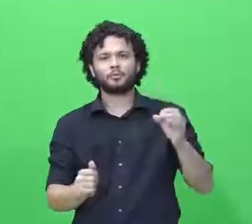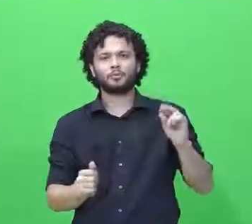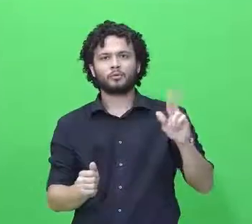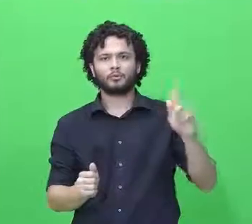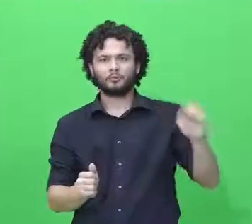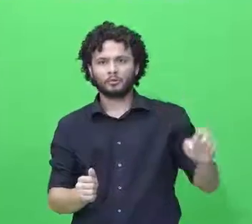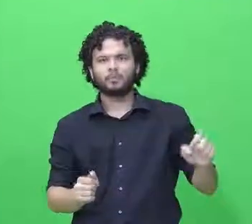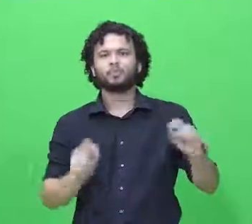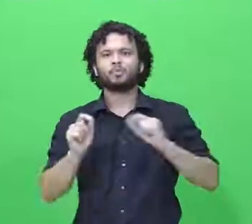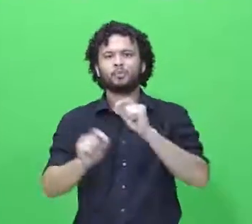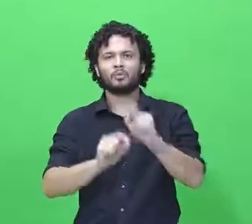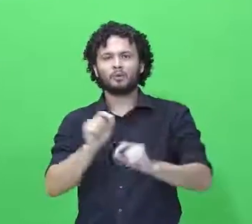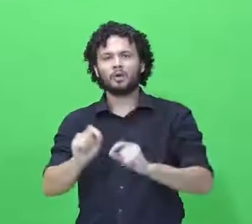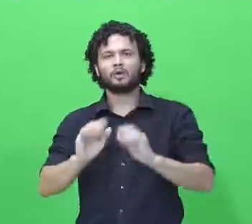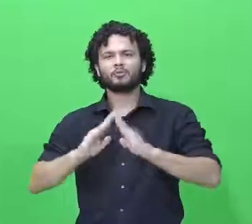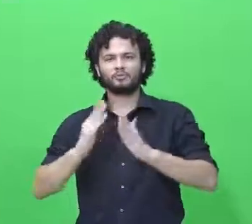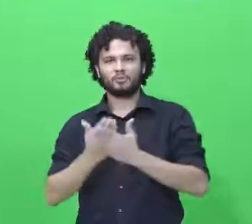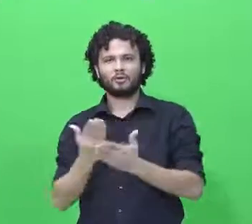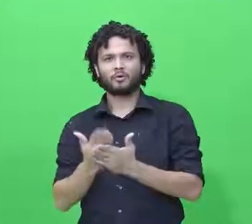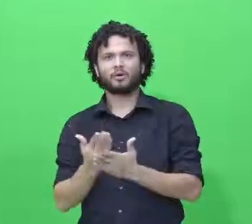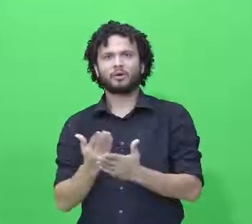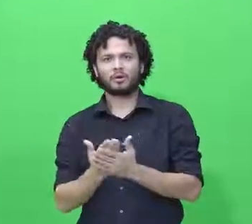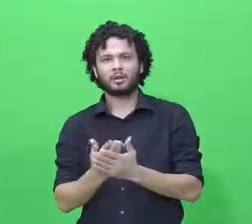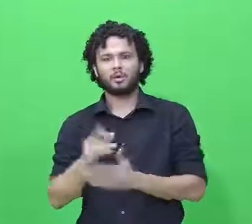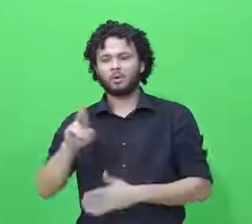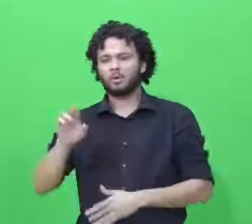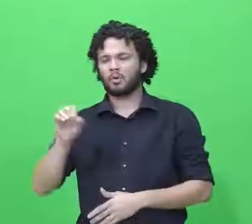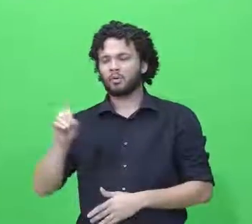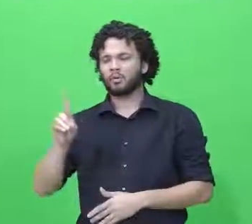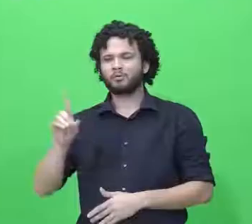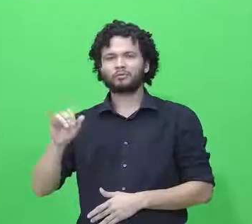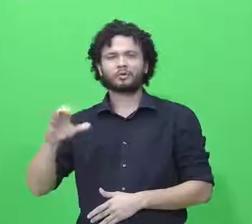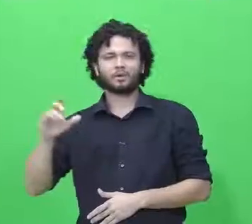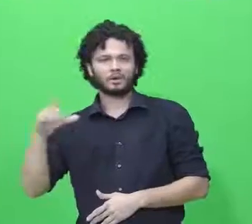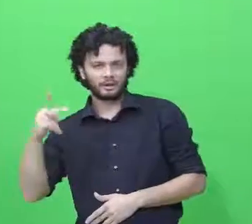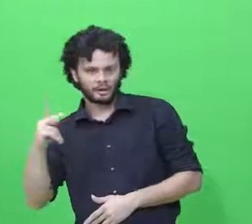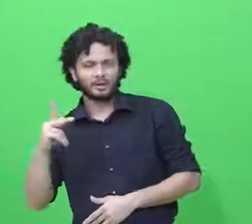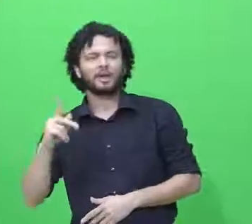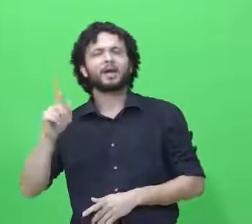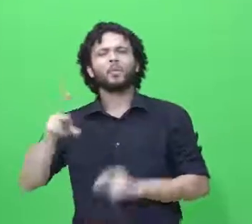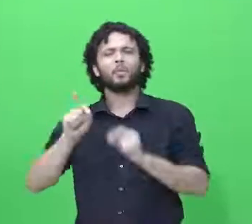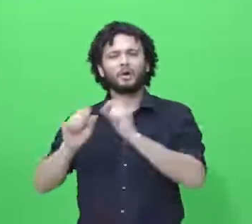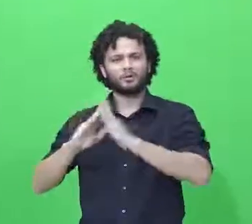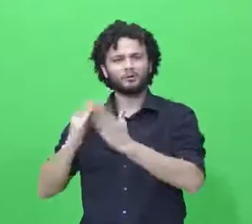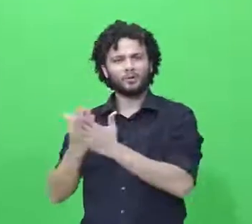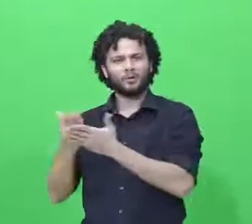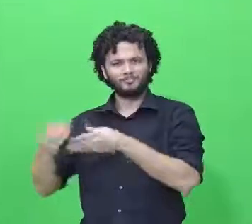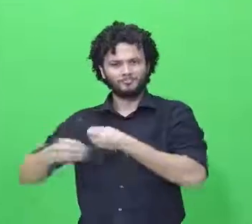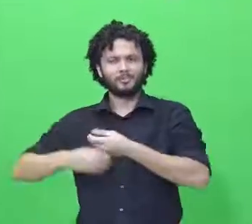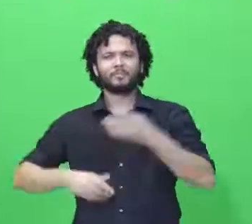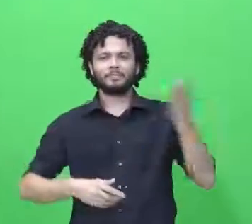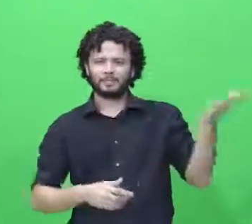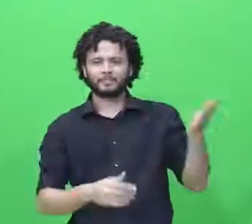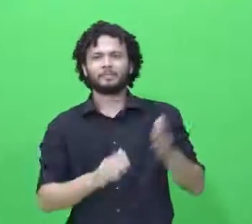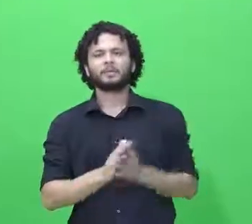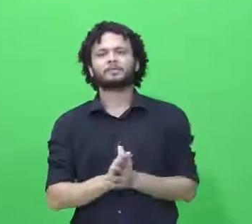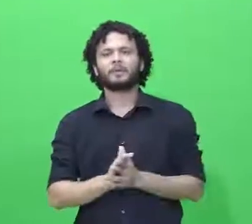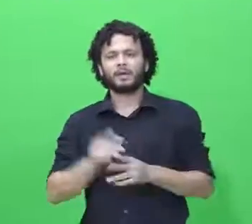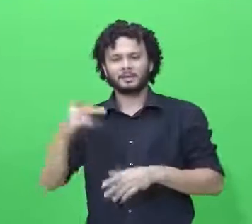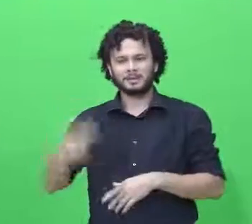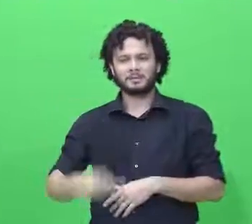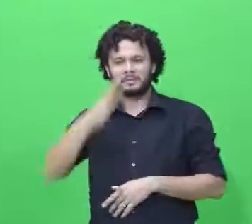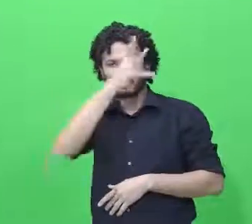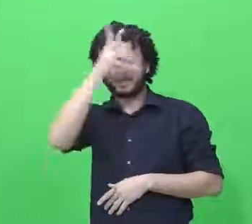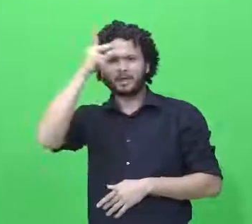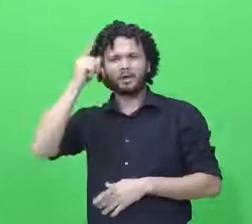do Renic Castelo Branco, né? Rodic Castelo Branco, que é justamente o colégio em Manaus,